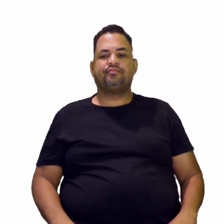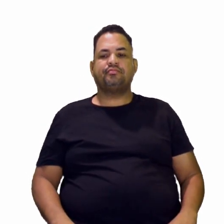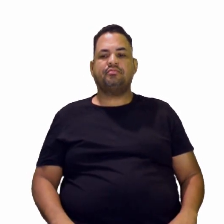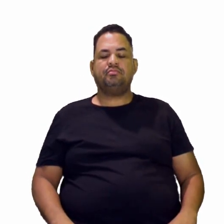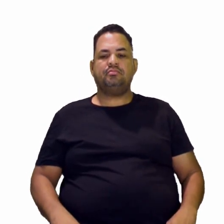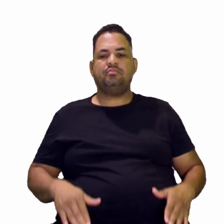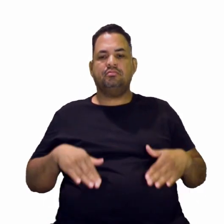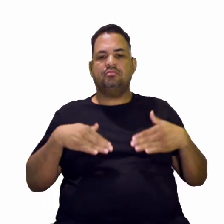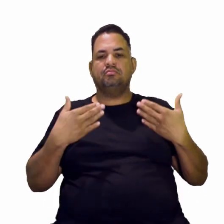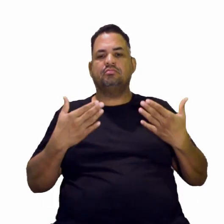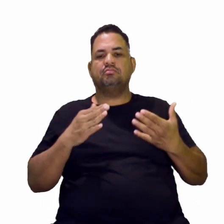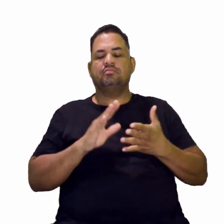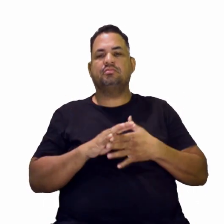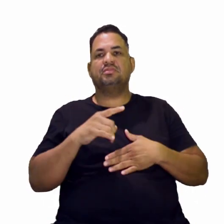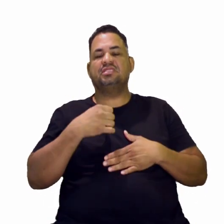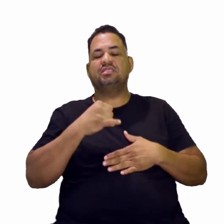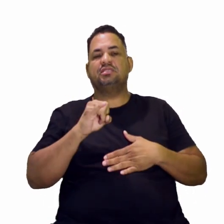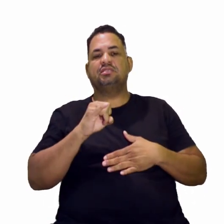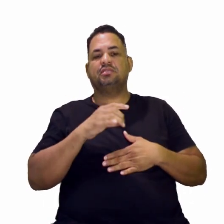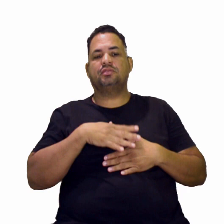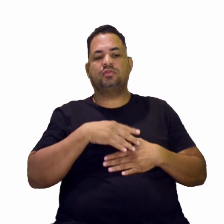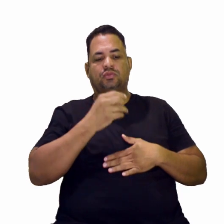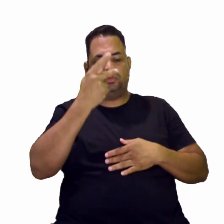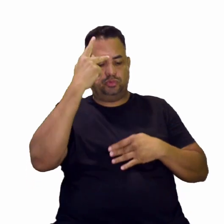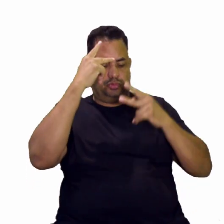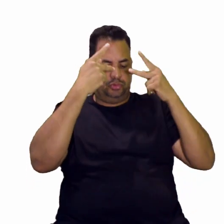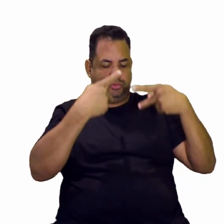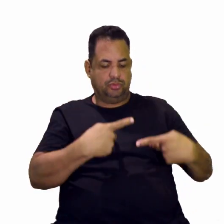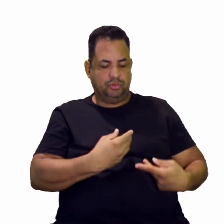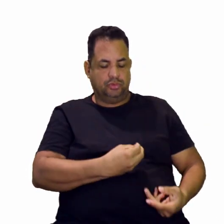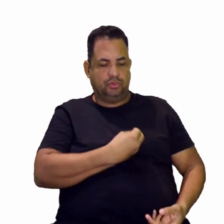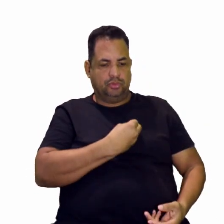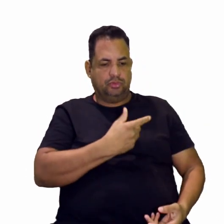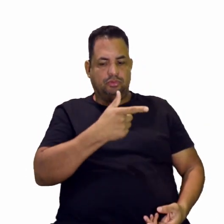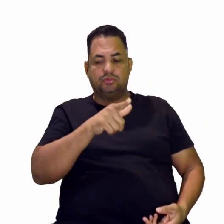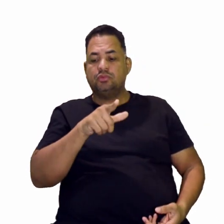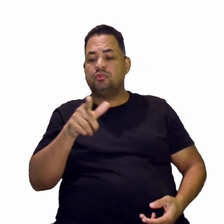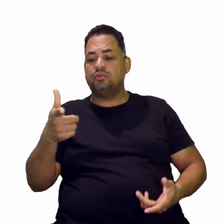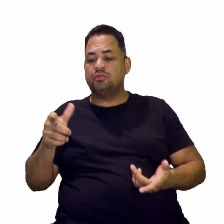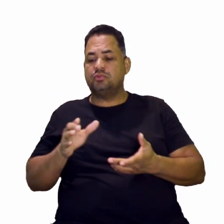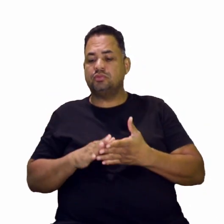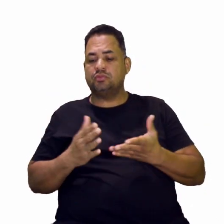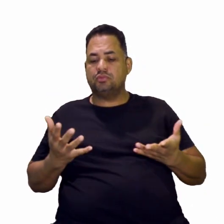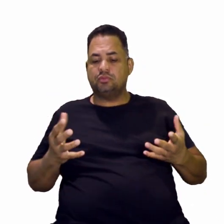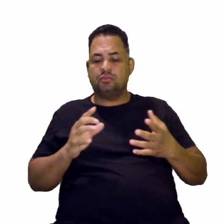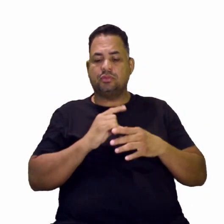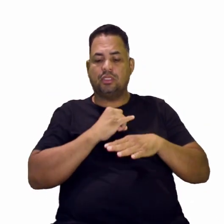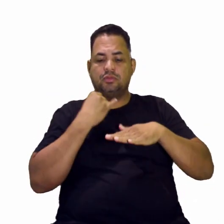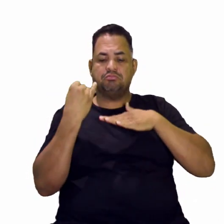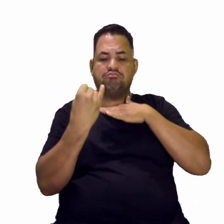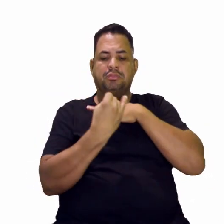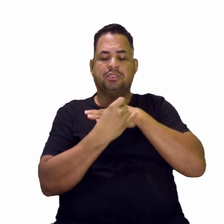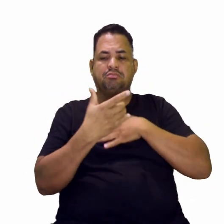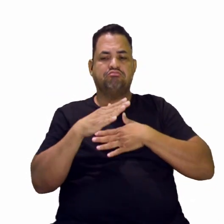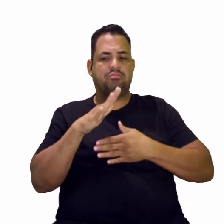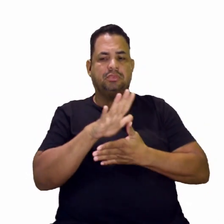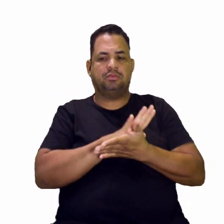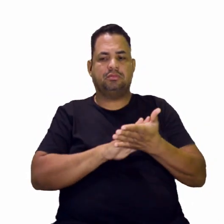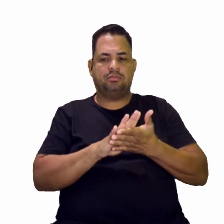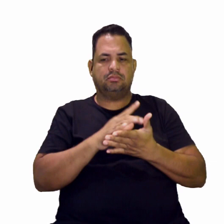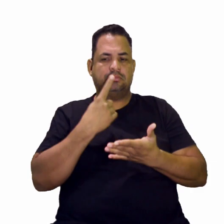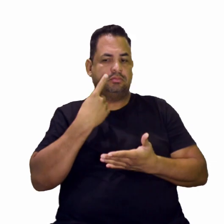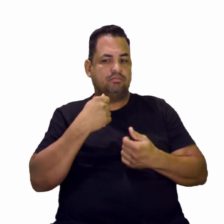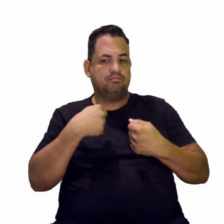quando eu falo assim, se eu sou um ser humano e eu vivo com outro ser humano em uma ilha deserta, a gente